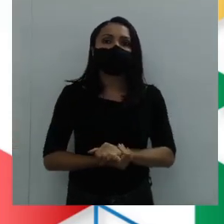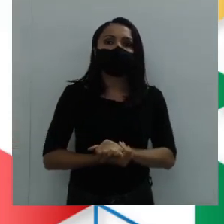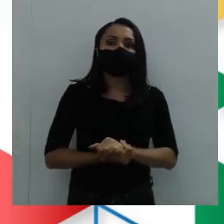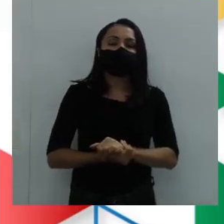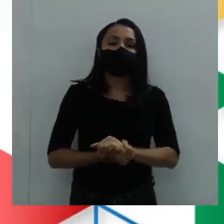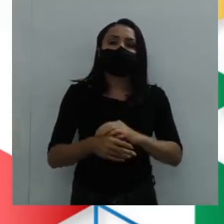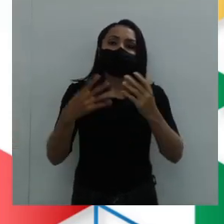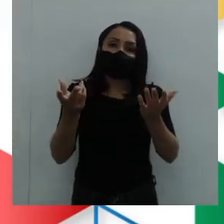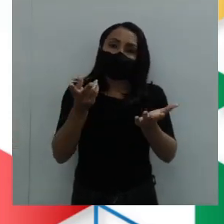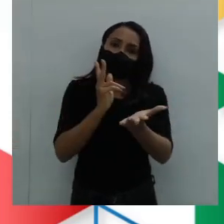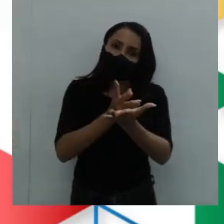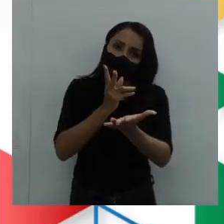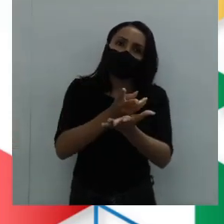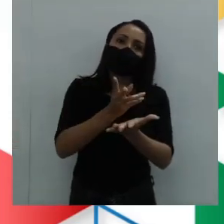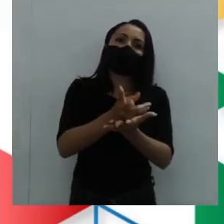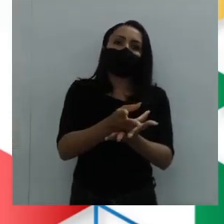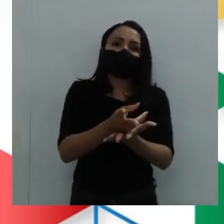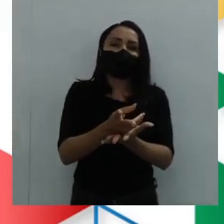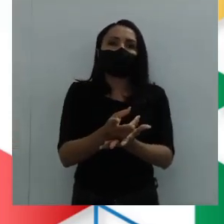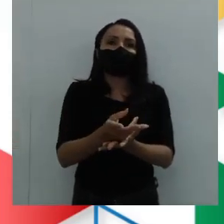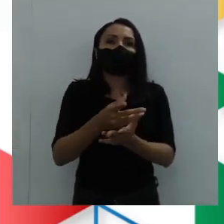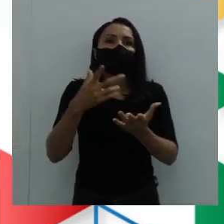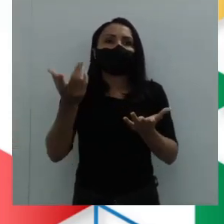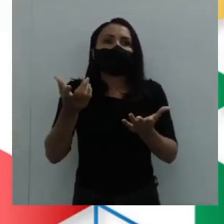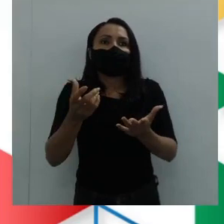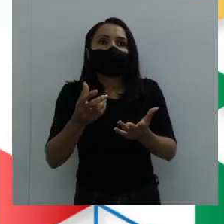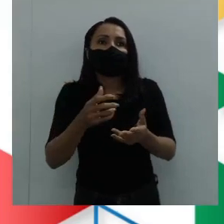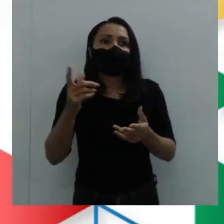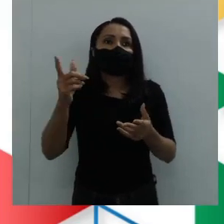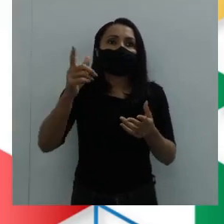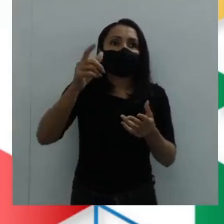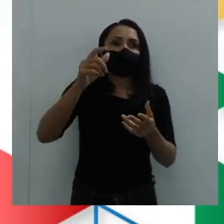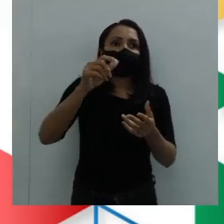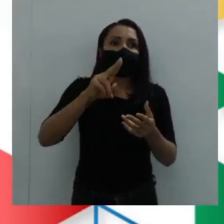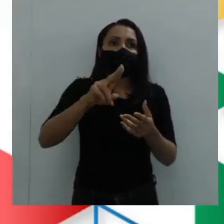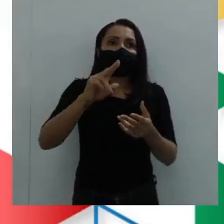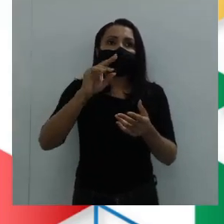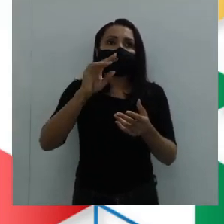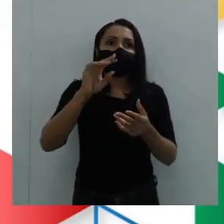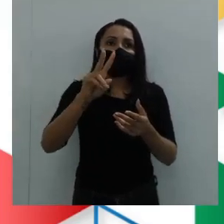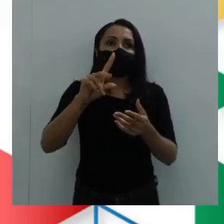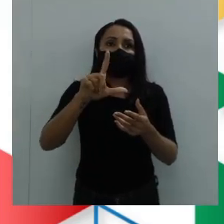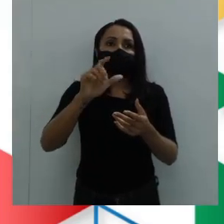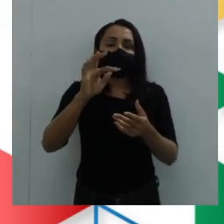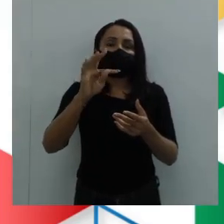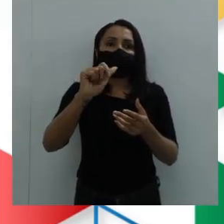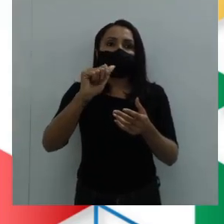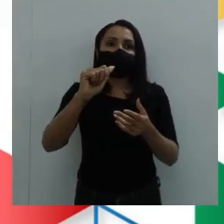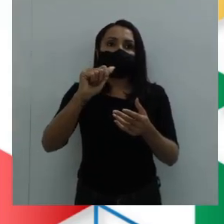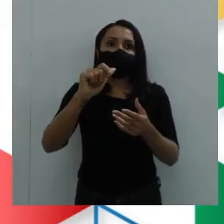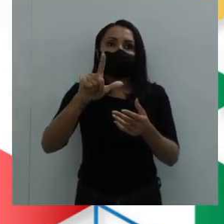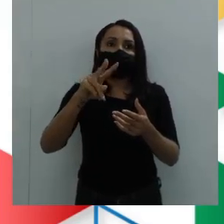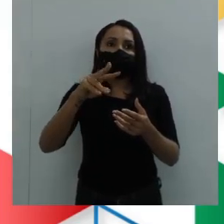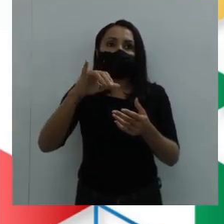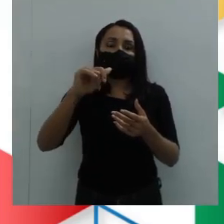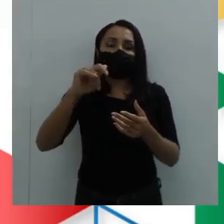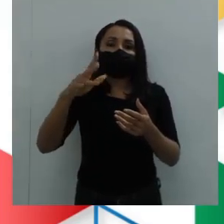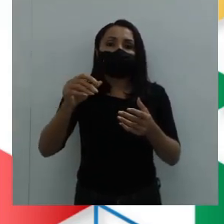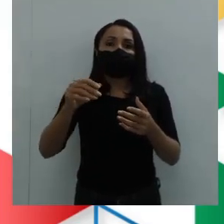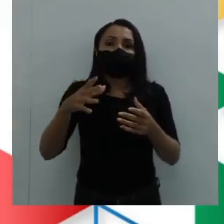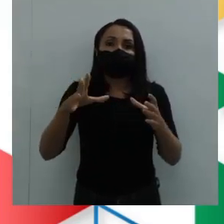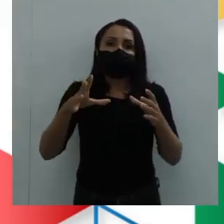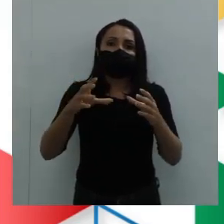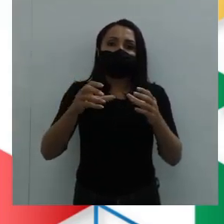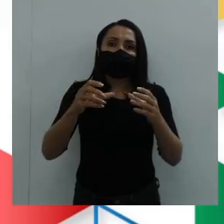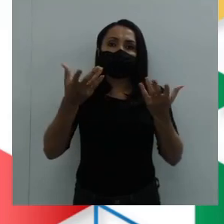para continuar para vocês, esses raios ultravioletas que em grandes quantidades eles poderiam eliminar